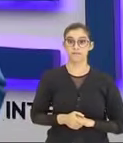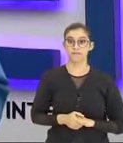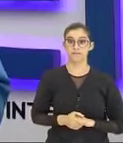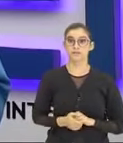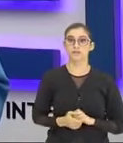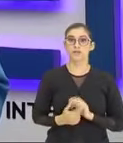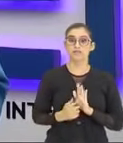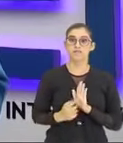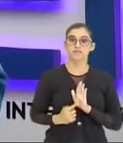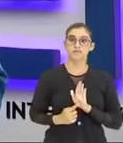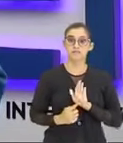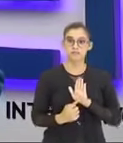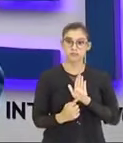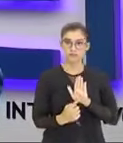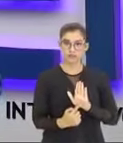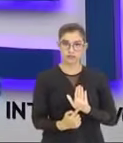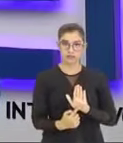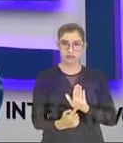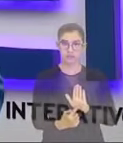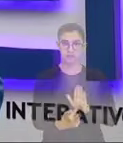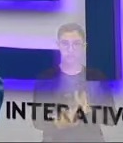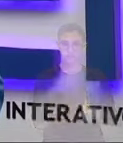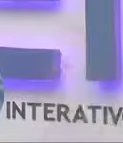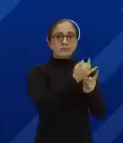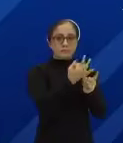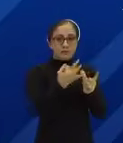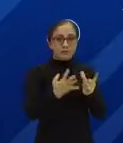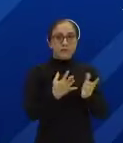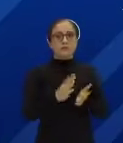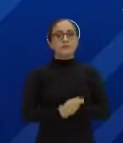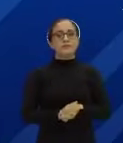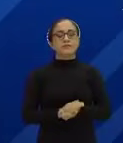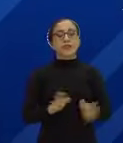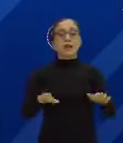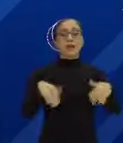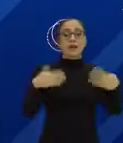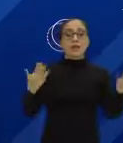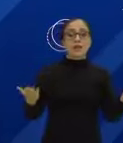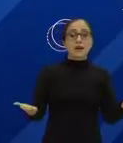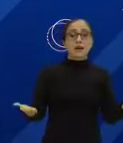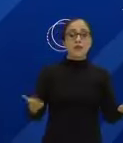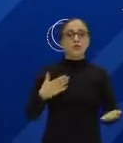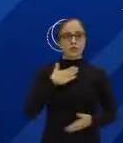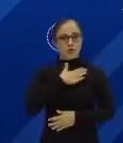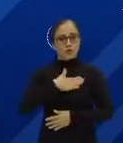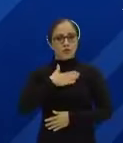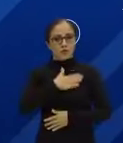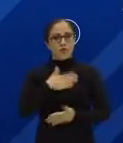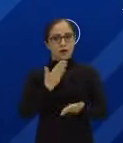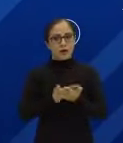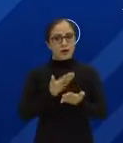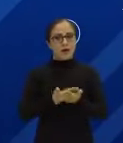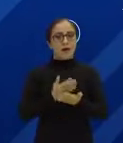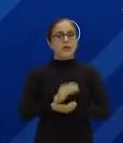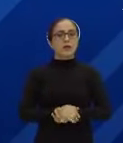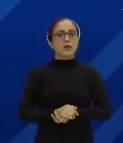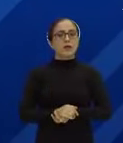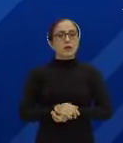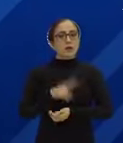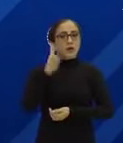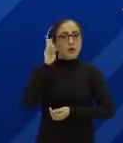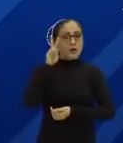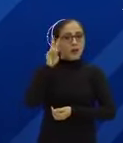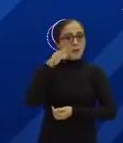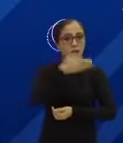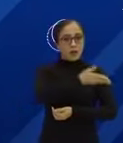ele pulverizou as teses da antiguidade. E então, pessoal, gostaram da aula? Gente, eu quero lembrar vocês,